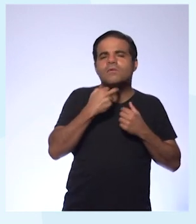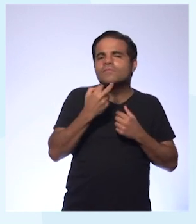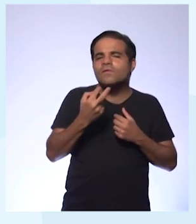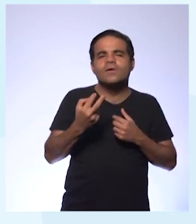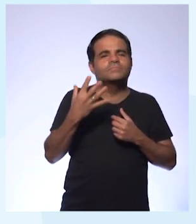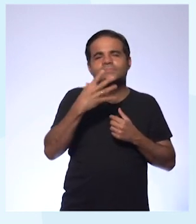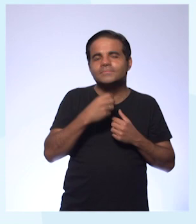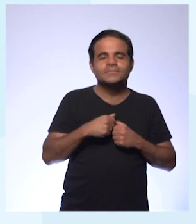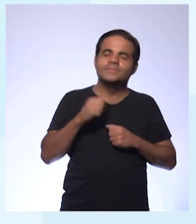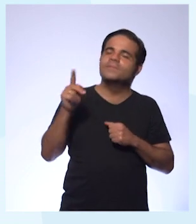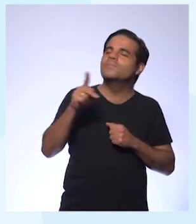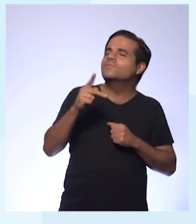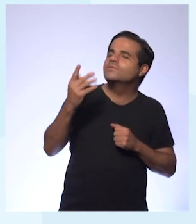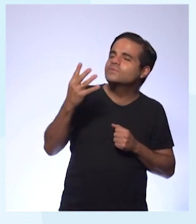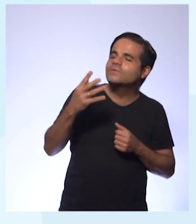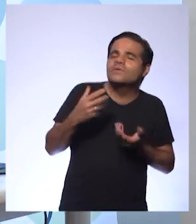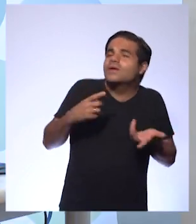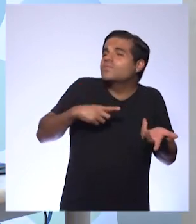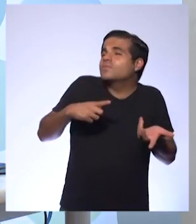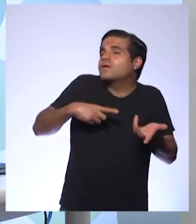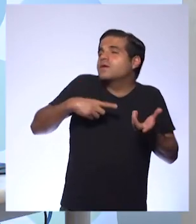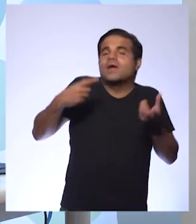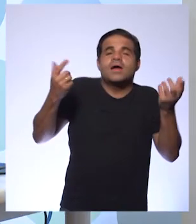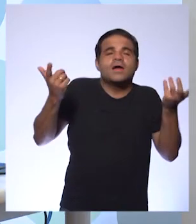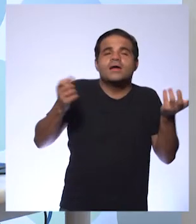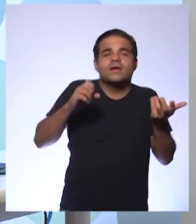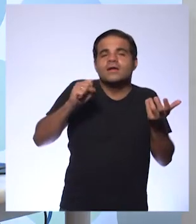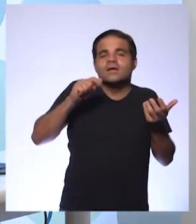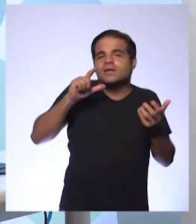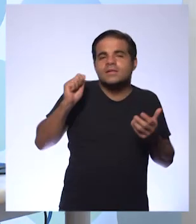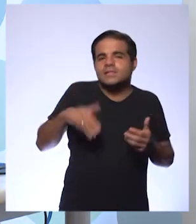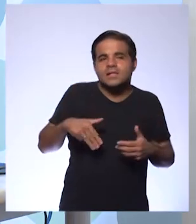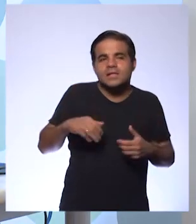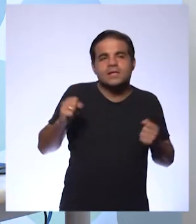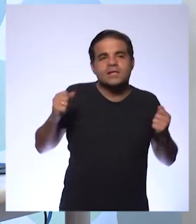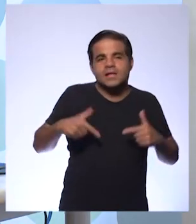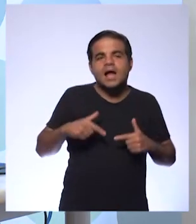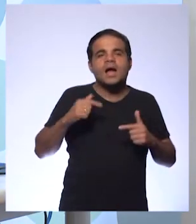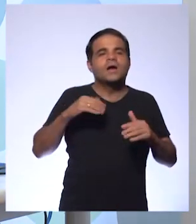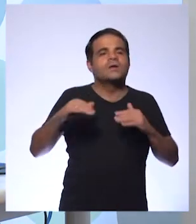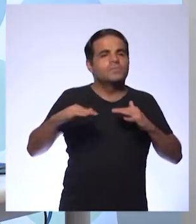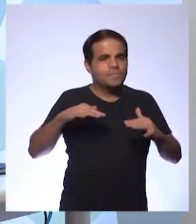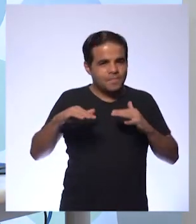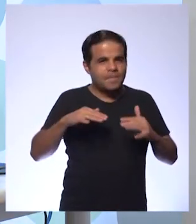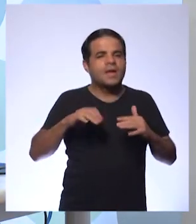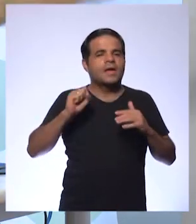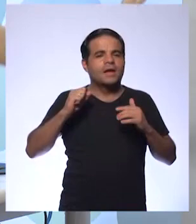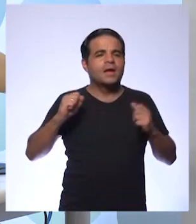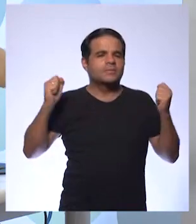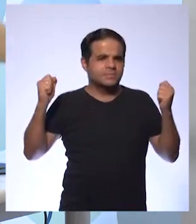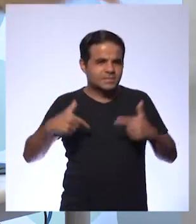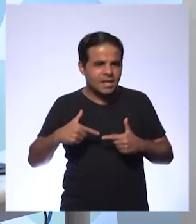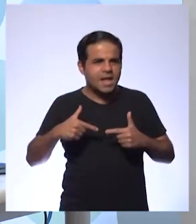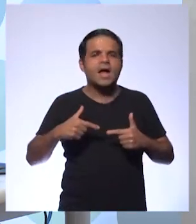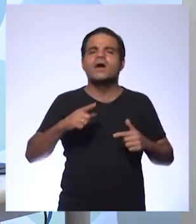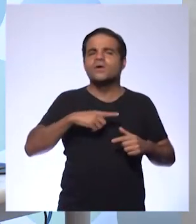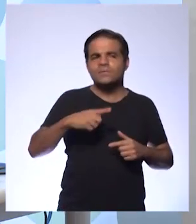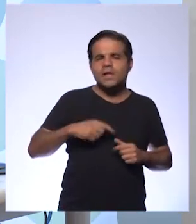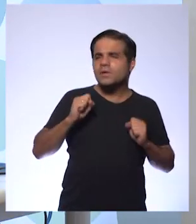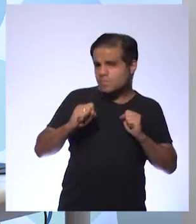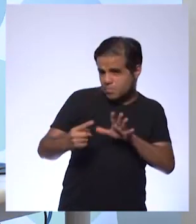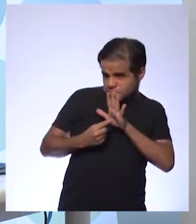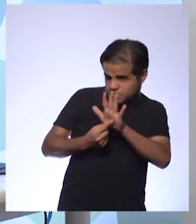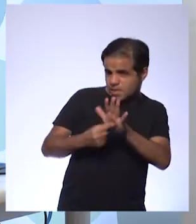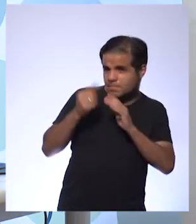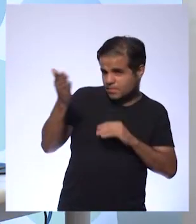encantadora. Professora, eu tenho um slam. Porque ela viu o movimento que a gente está fazendo de slam. Eu tenho um slam. Posso te